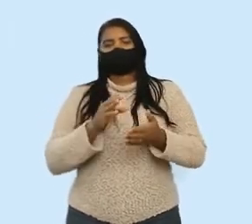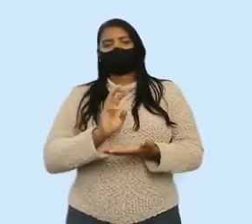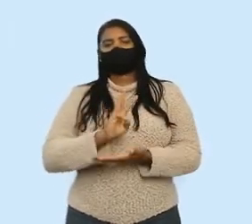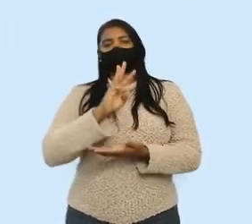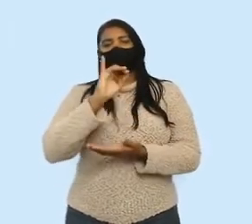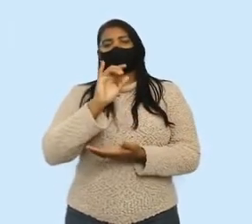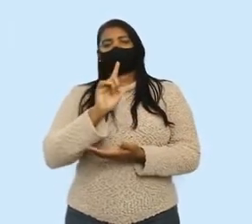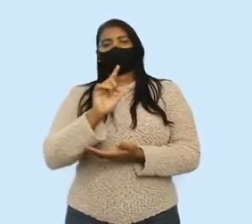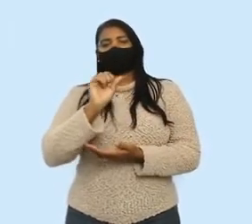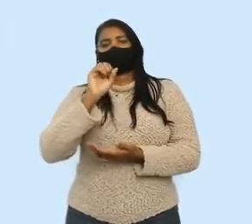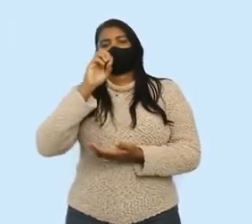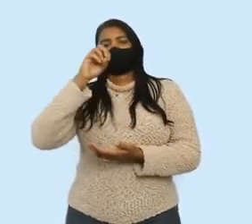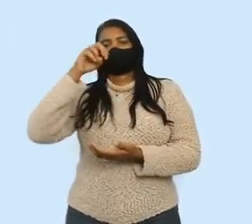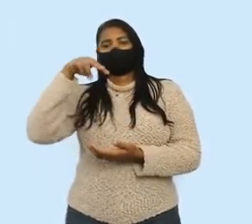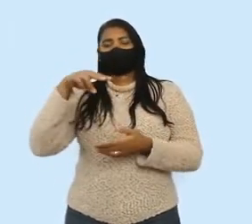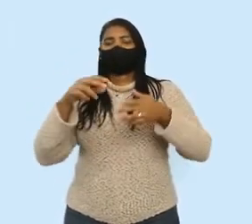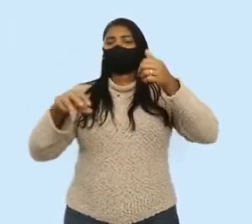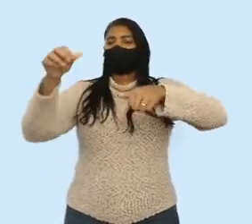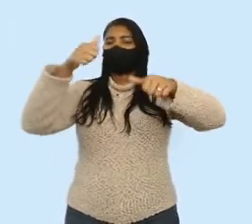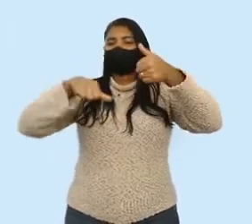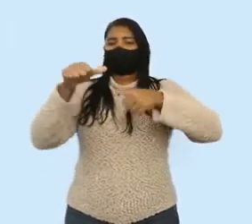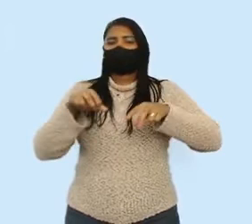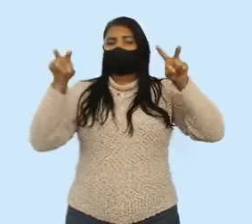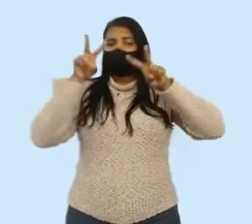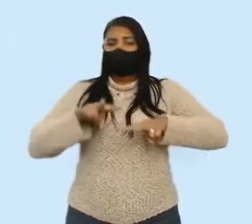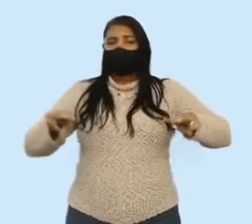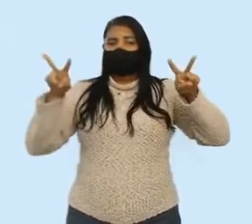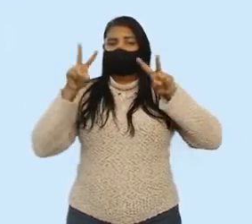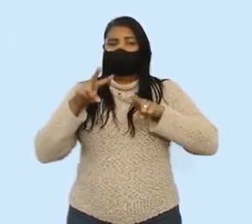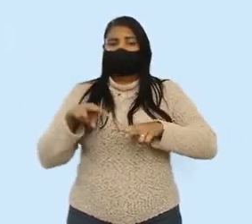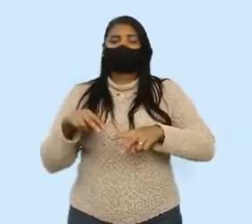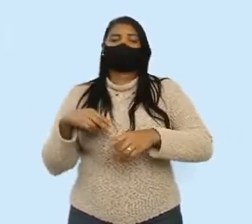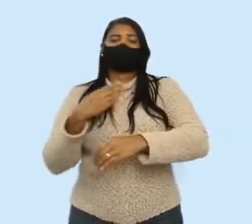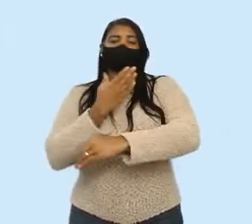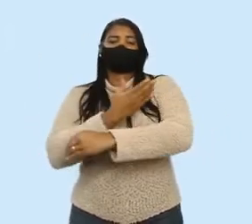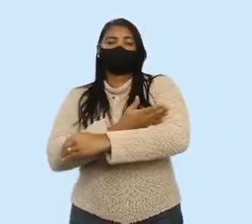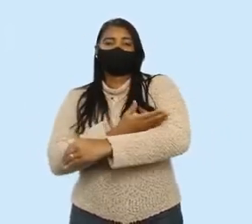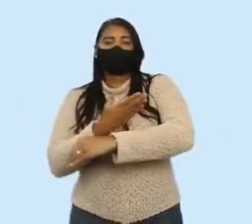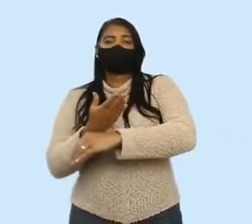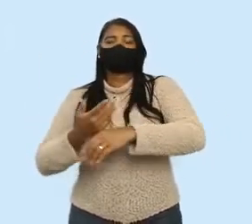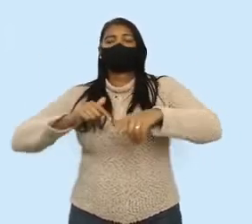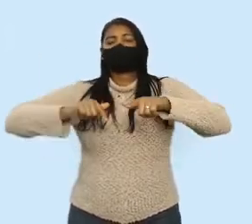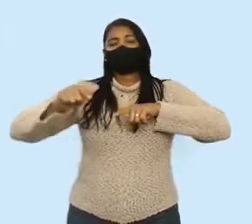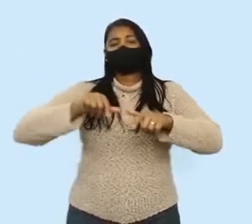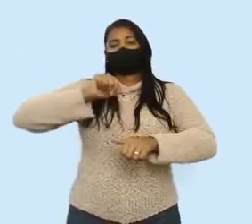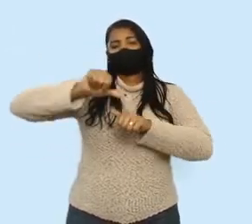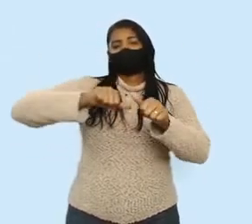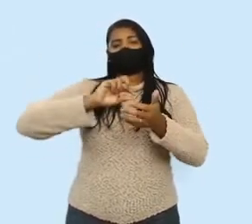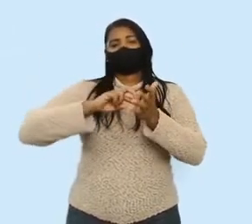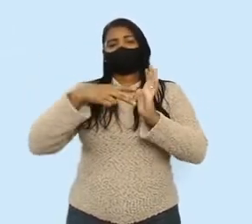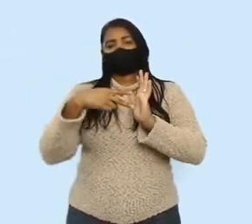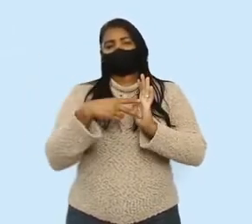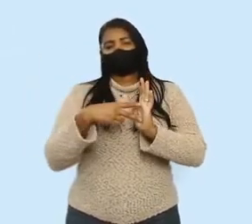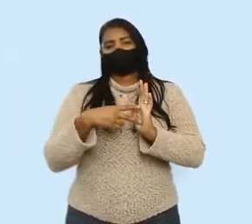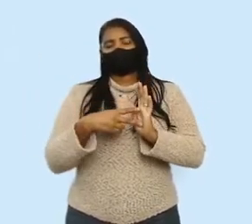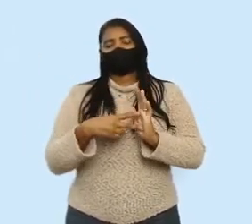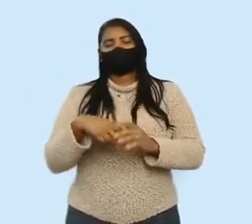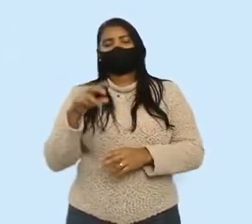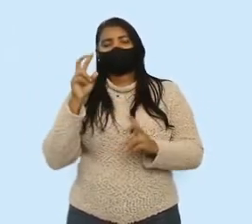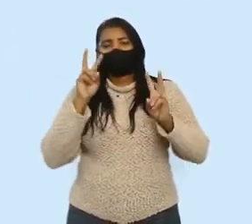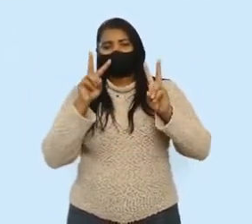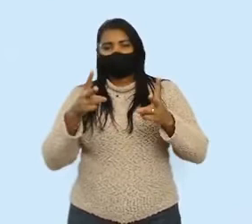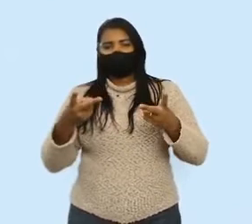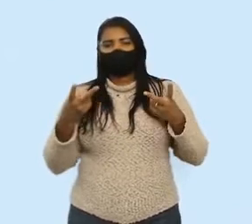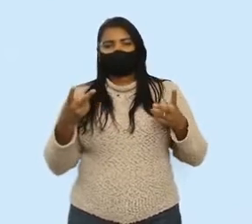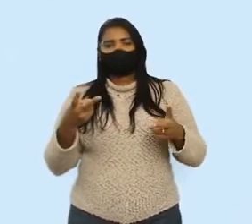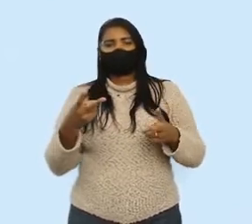vamos analisar um pouco a visão da época em que o trabalho ele muda um pouco do seu significado, visto que trabalho